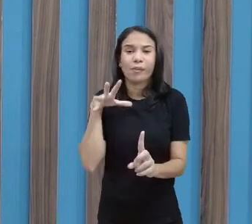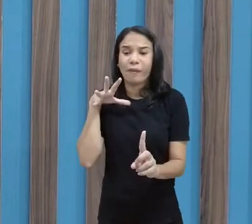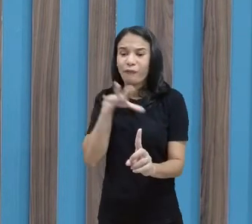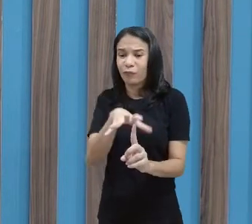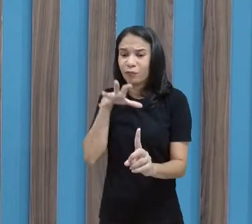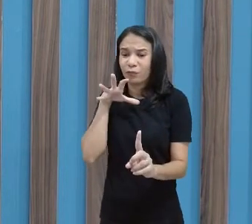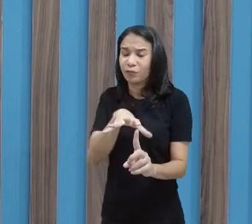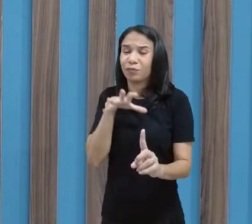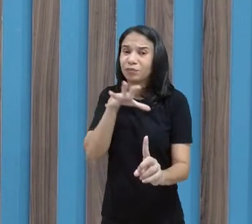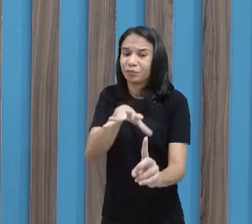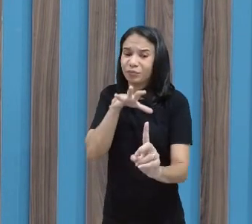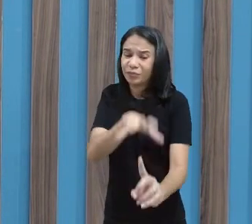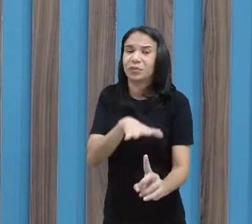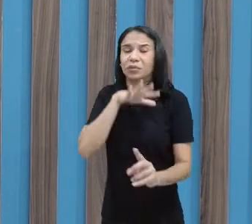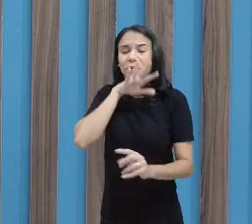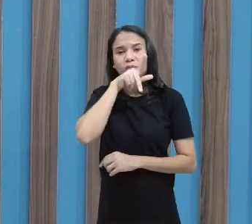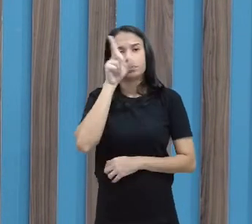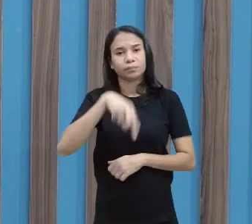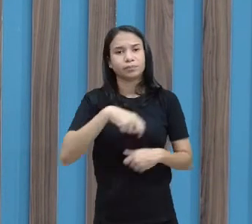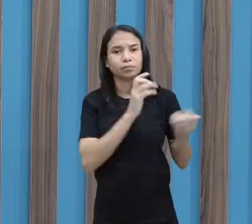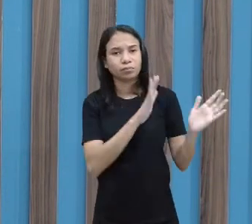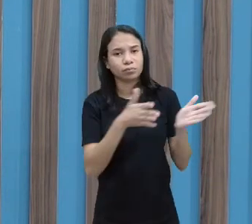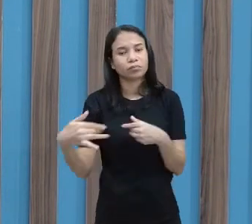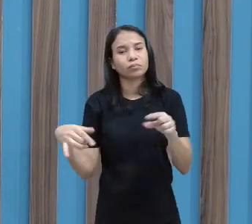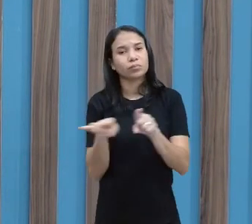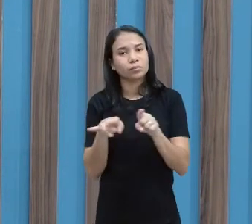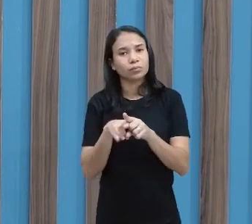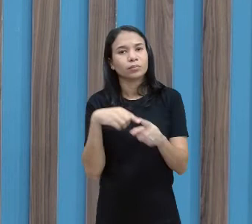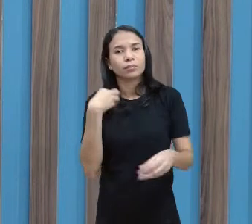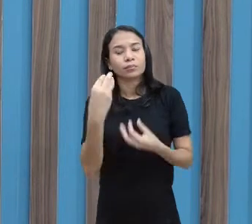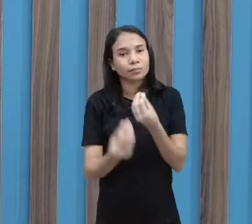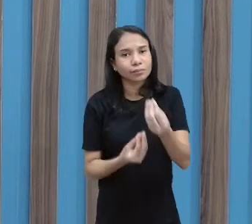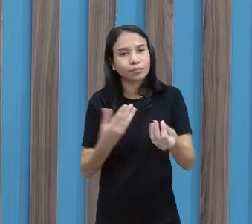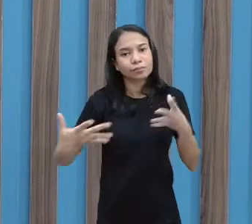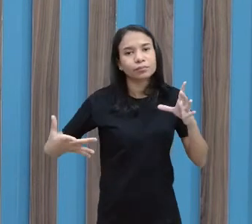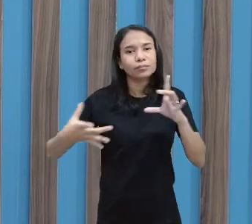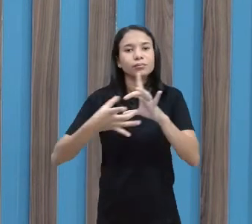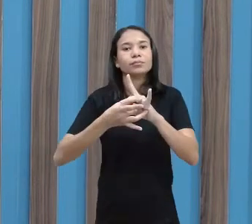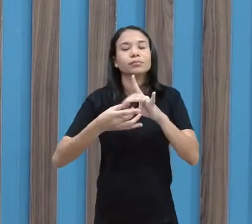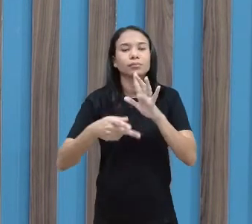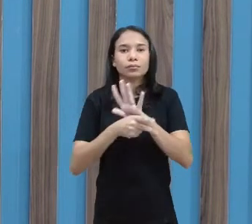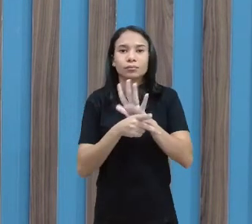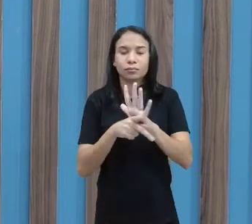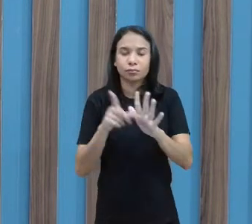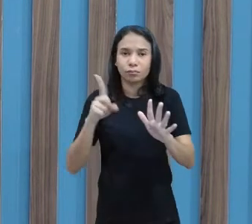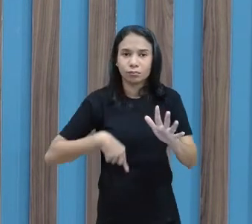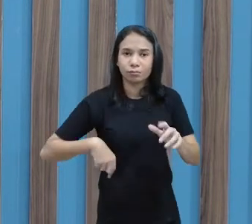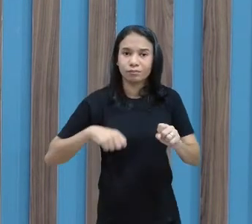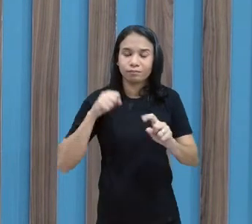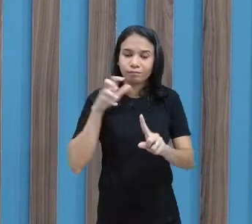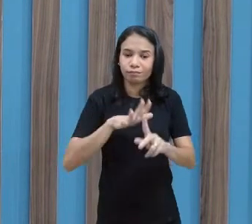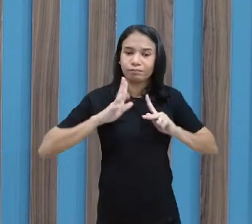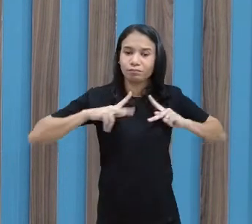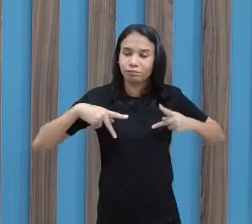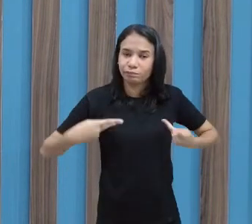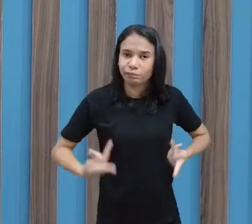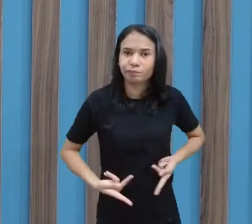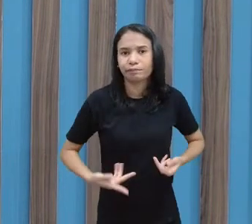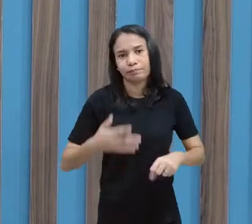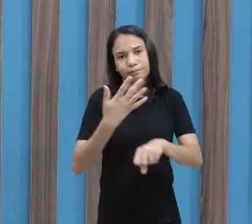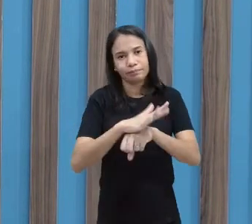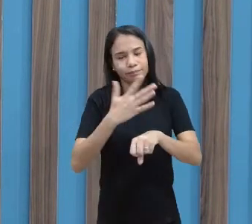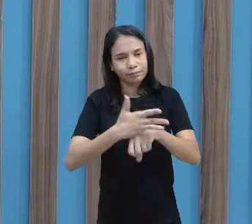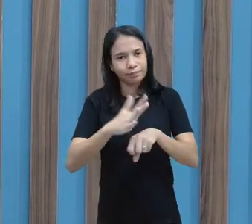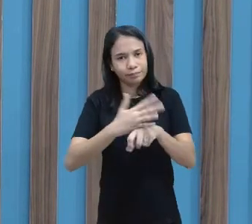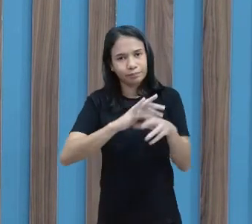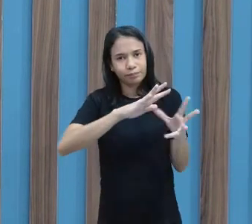e é também um processo aí de atrelado às atividades humanas, né, dentro do nosso